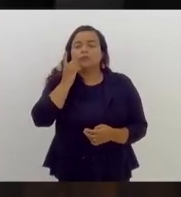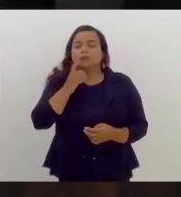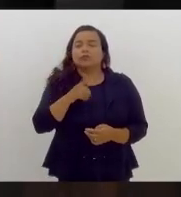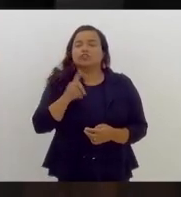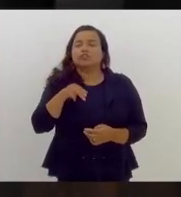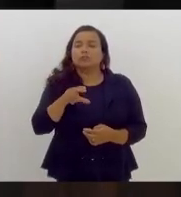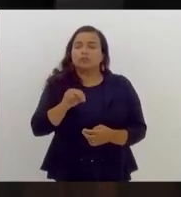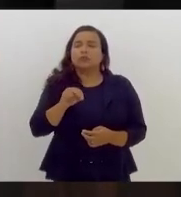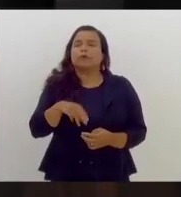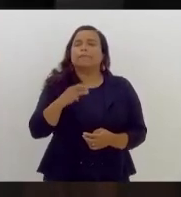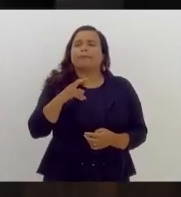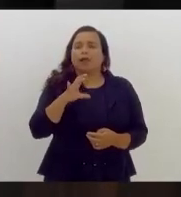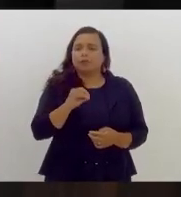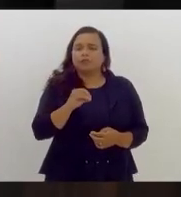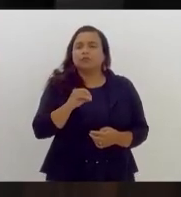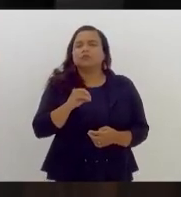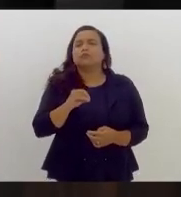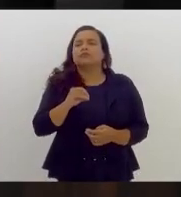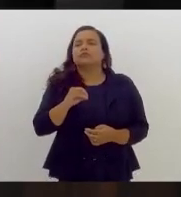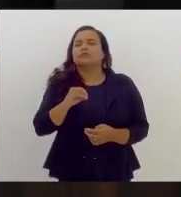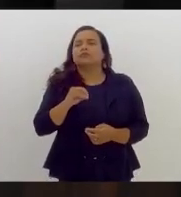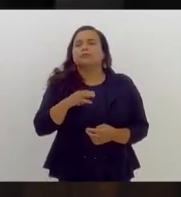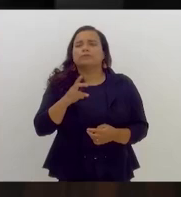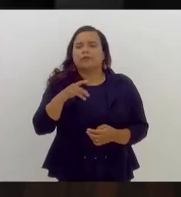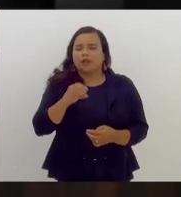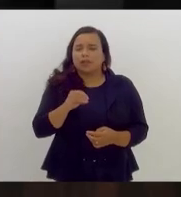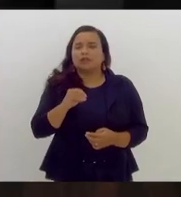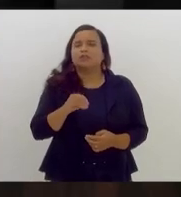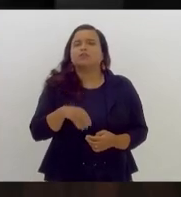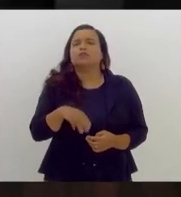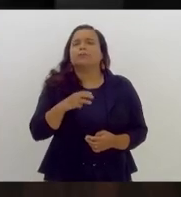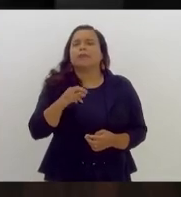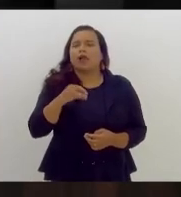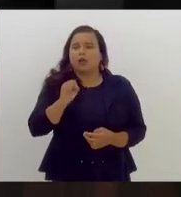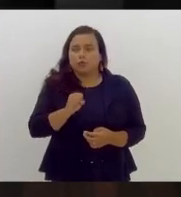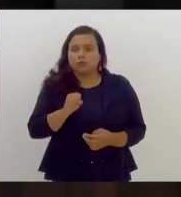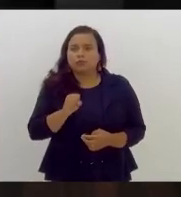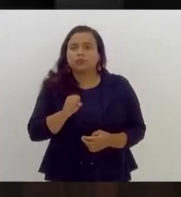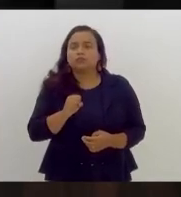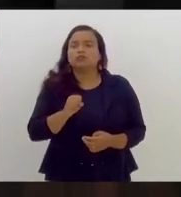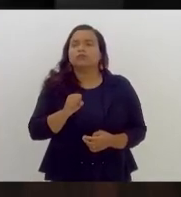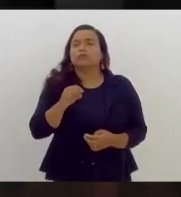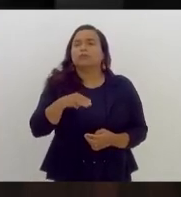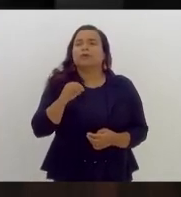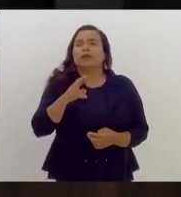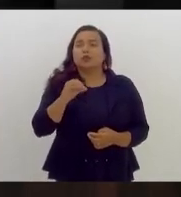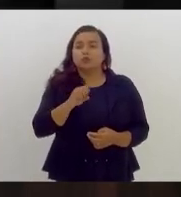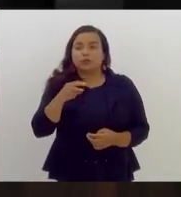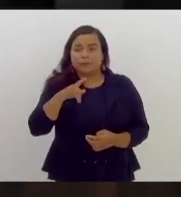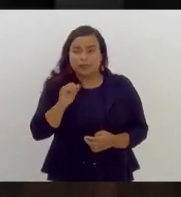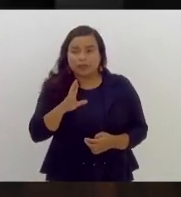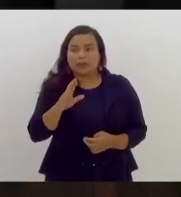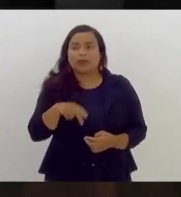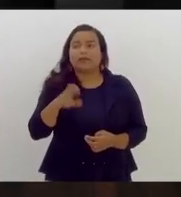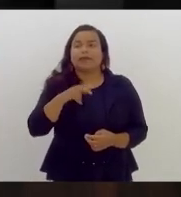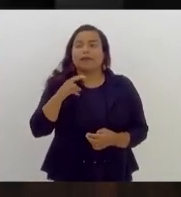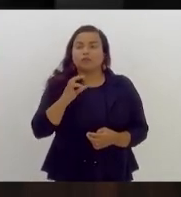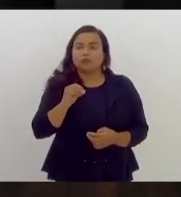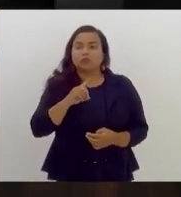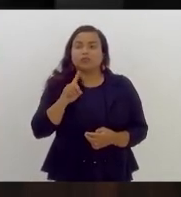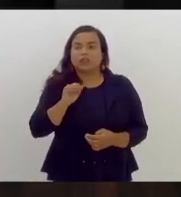Dino, deputado Márcio Canela, Márcio Gualberto, Marcos Abraão, Marcos Miller, Renato